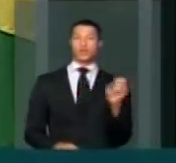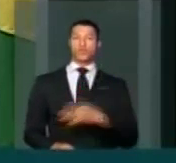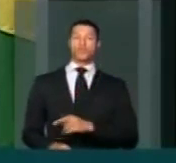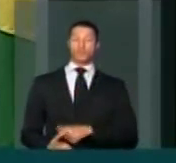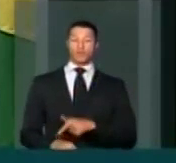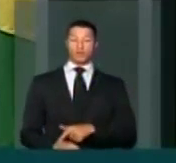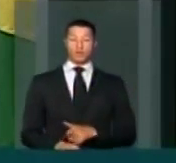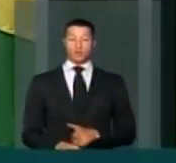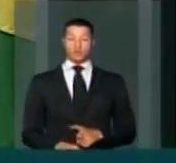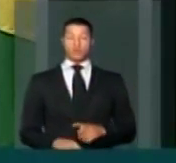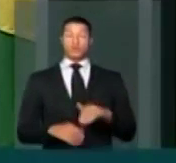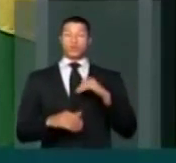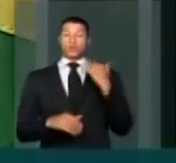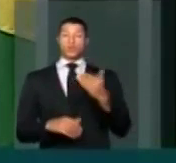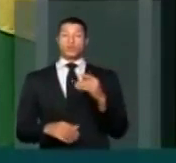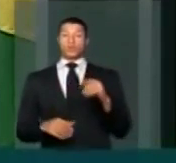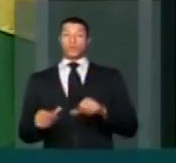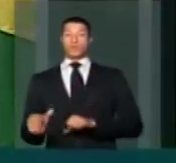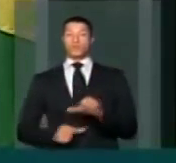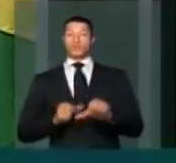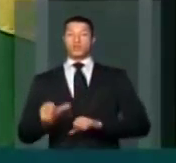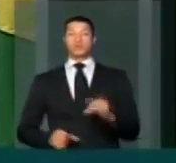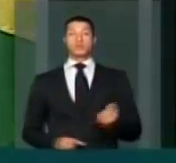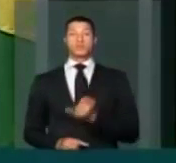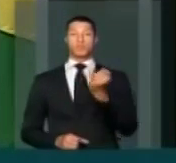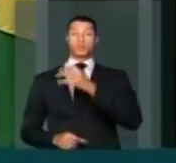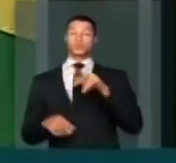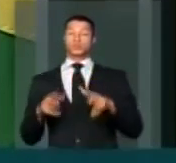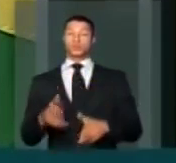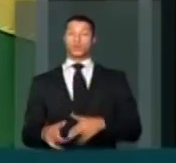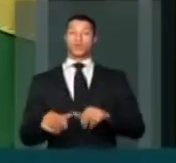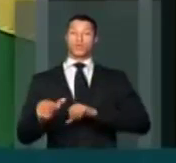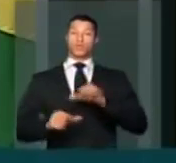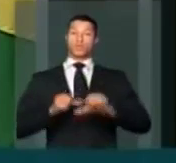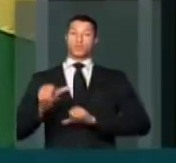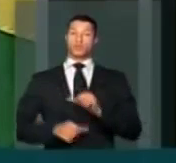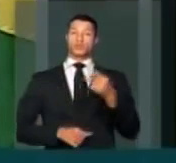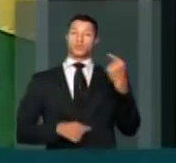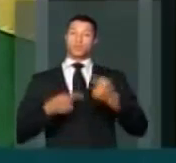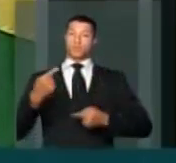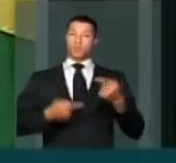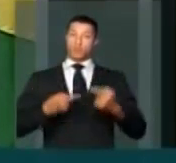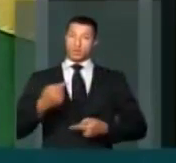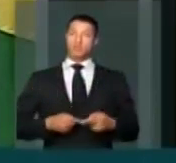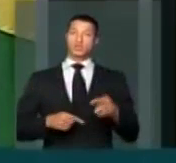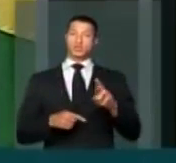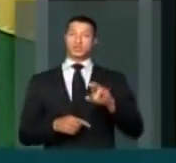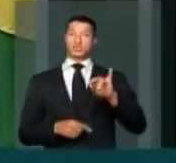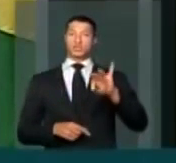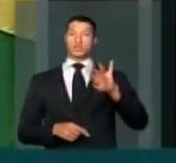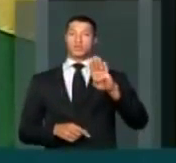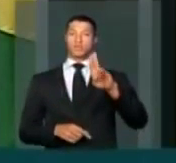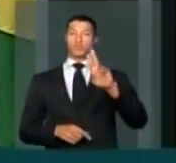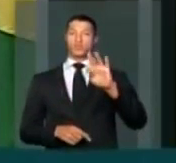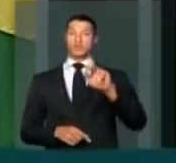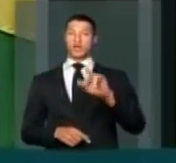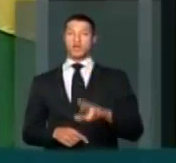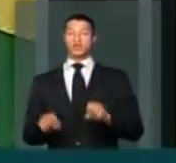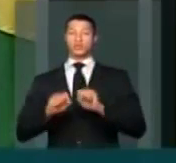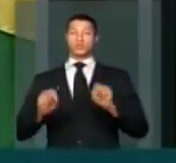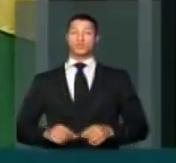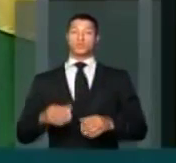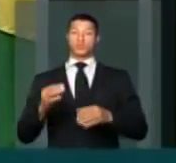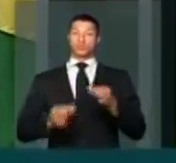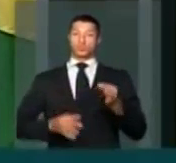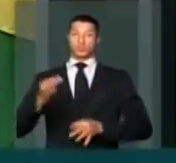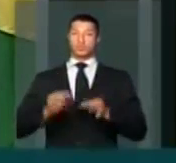tempos. Diante do que mudanças fundamentais como as reformas política, tributária e do sistema jurídico não